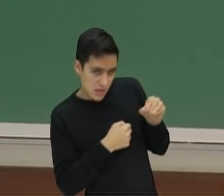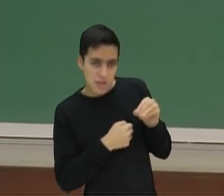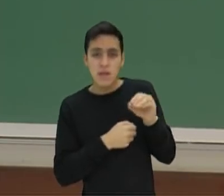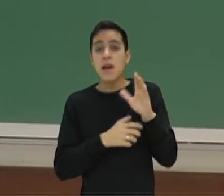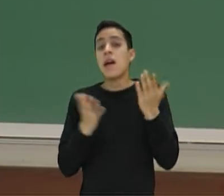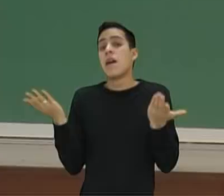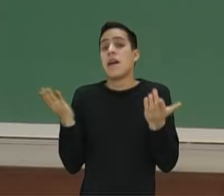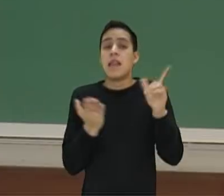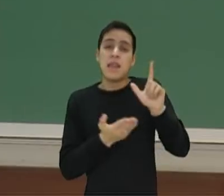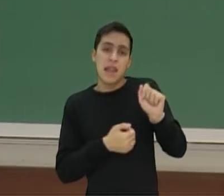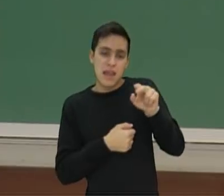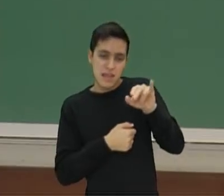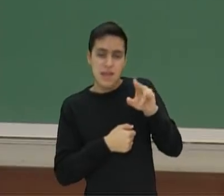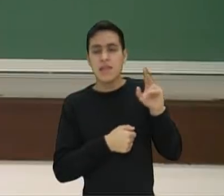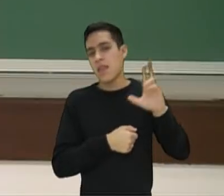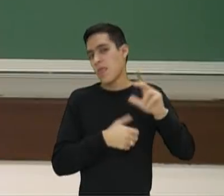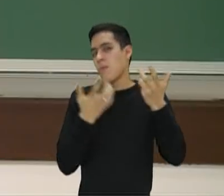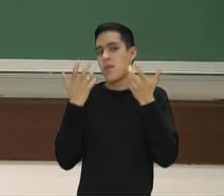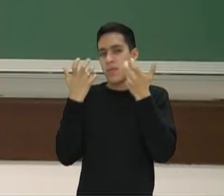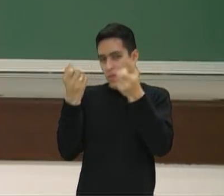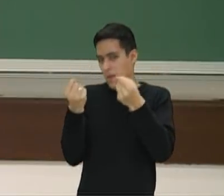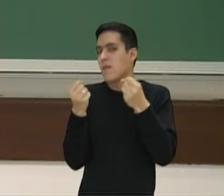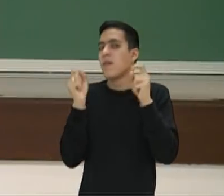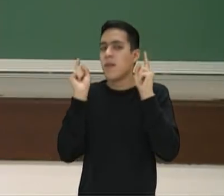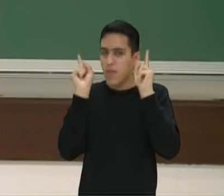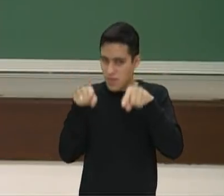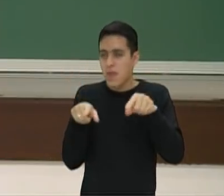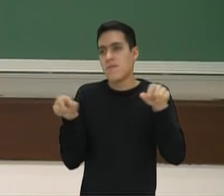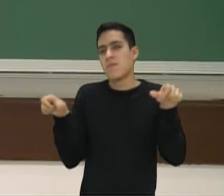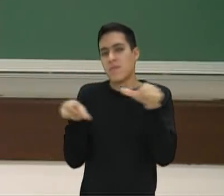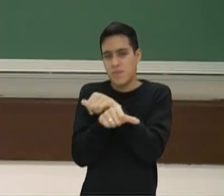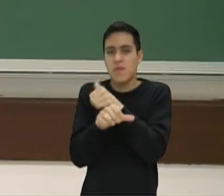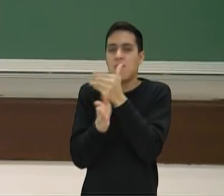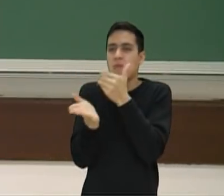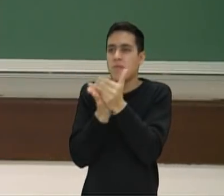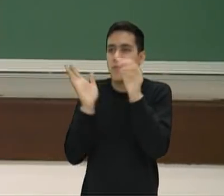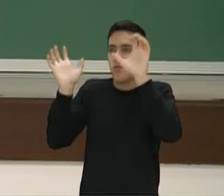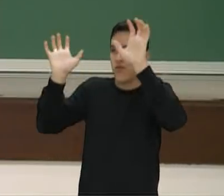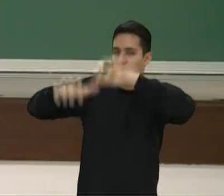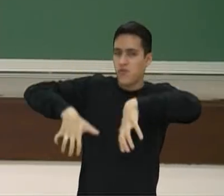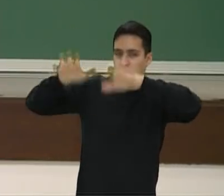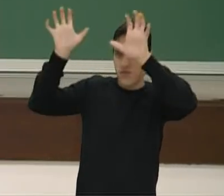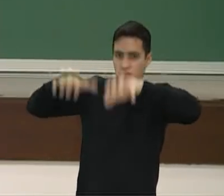não seria seca, iria ocorrer, por exemplo, a chuva.